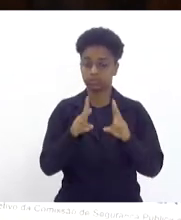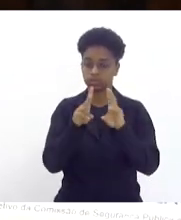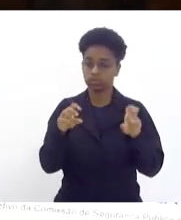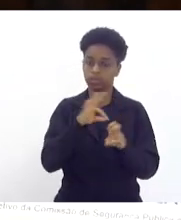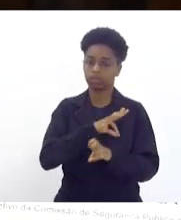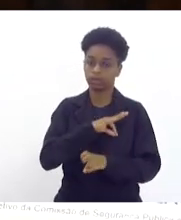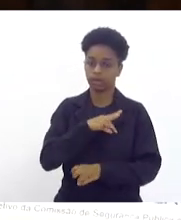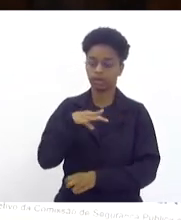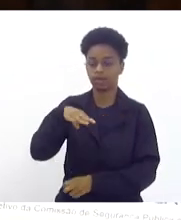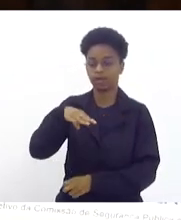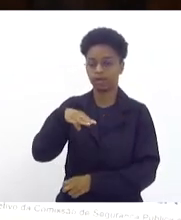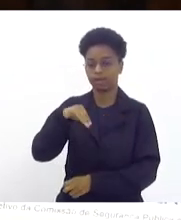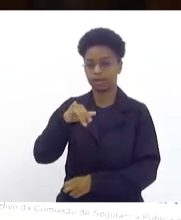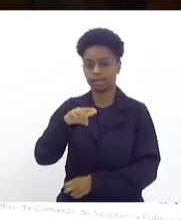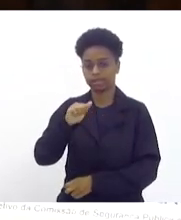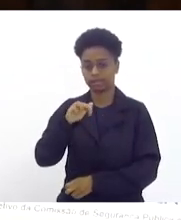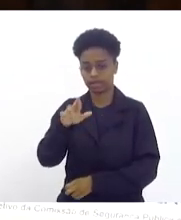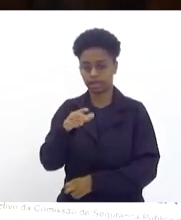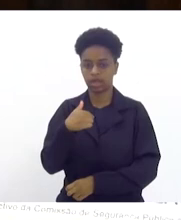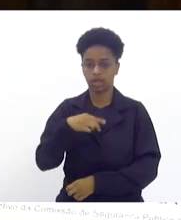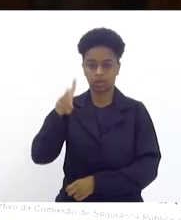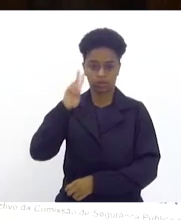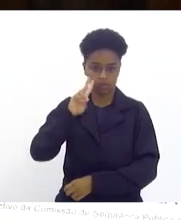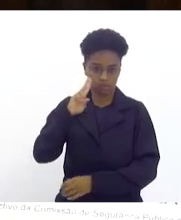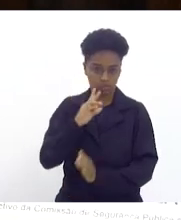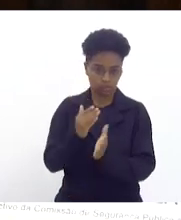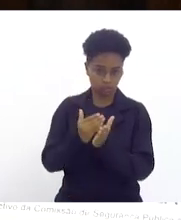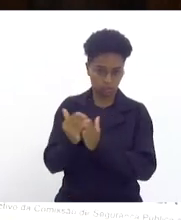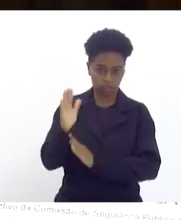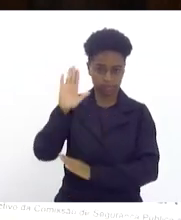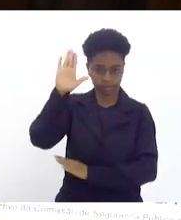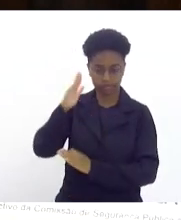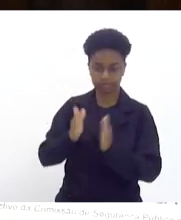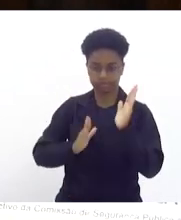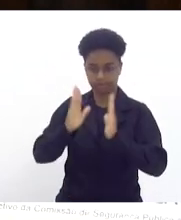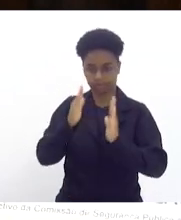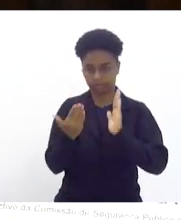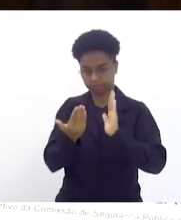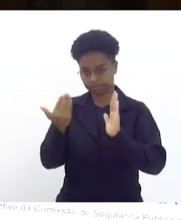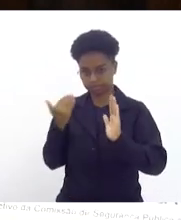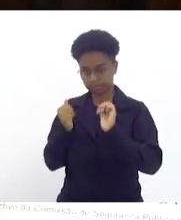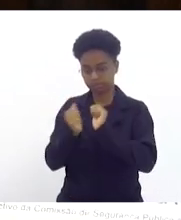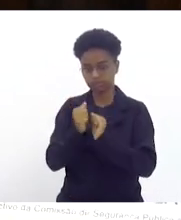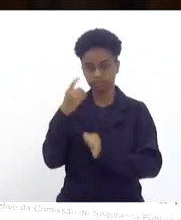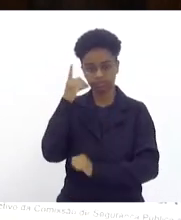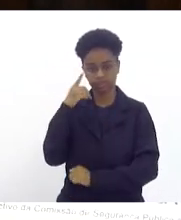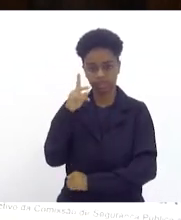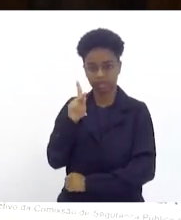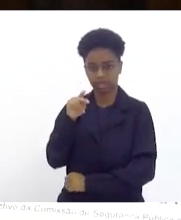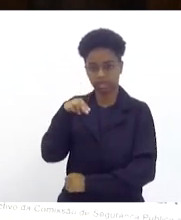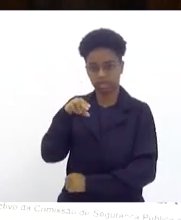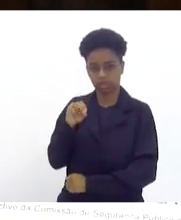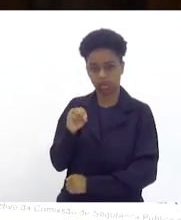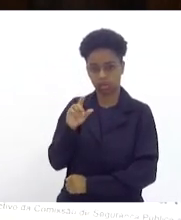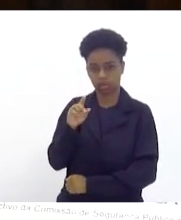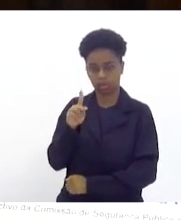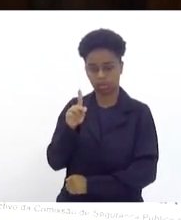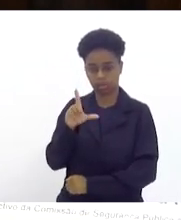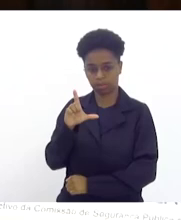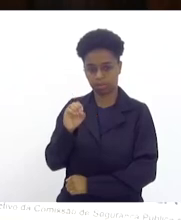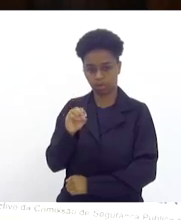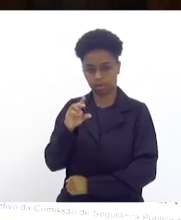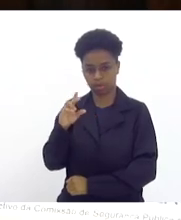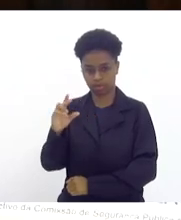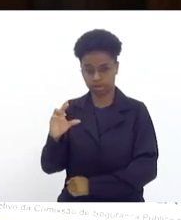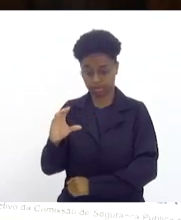Militar Eu me recordo que no início da legislatura anterior junto com o deputado knock que também morava